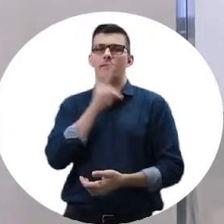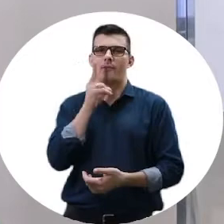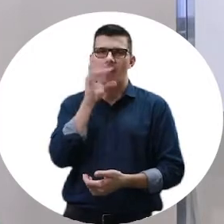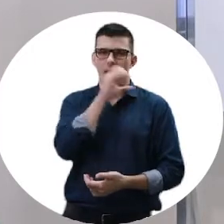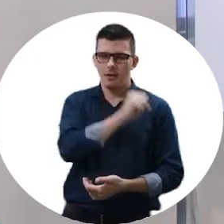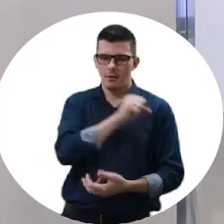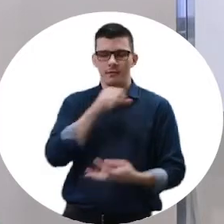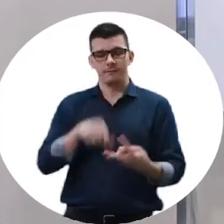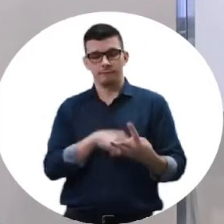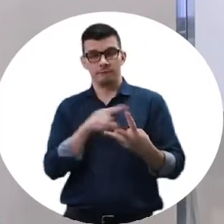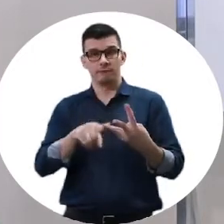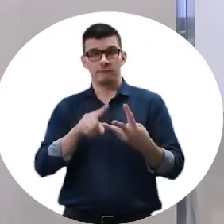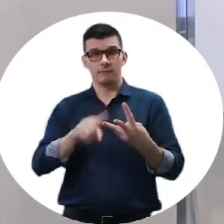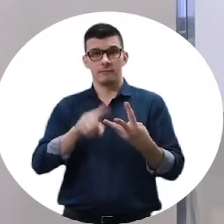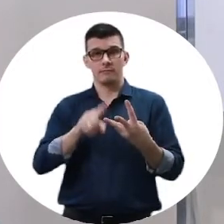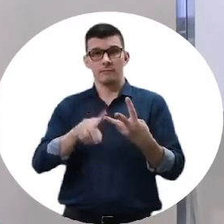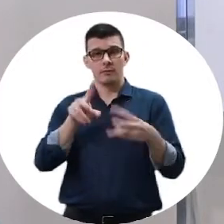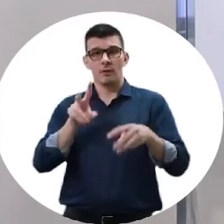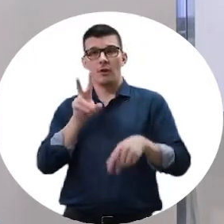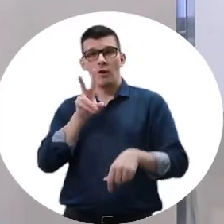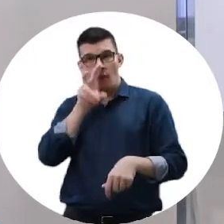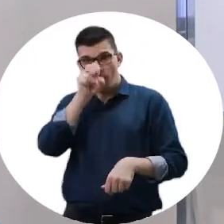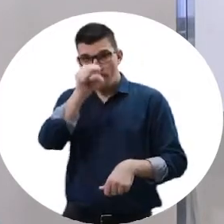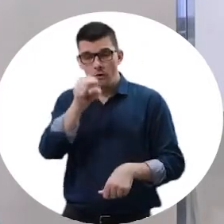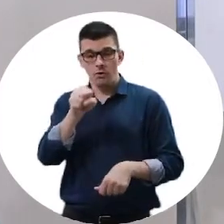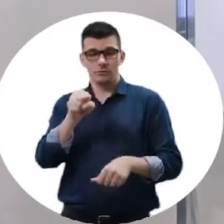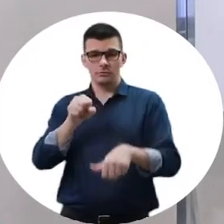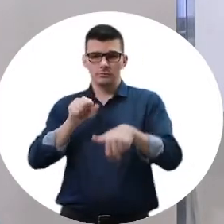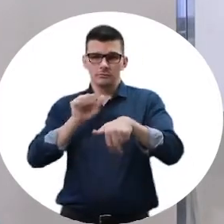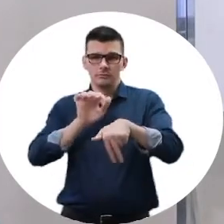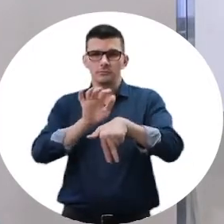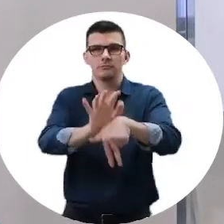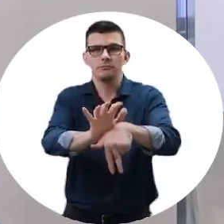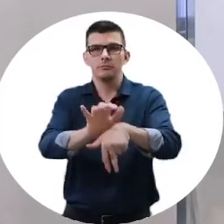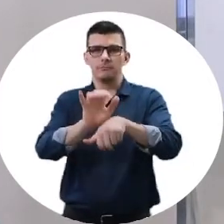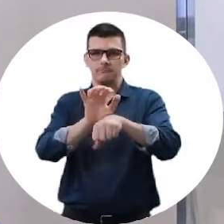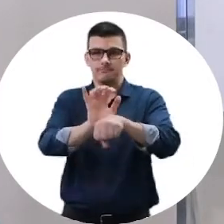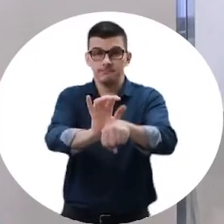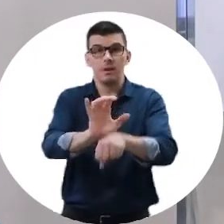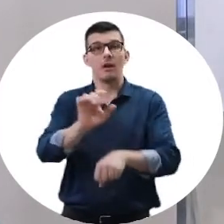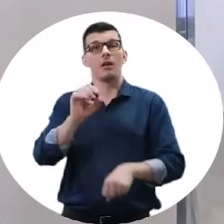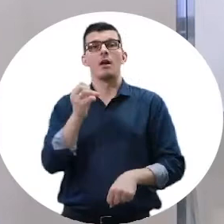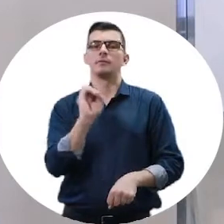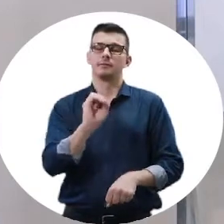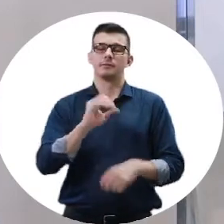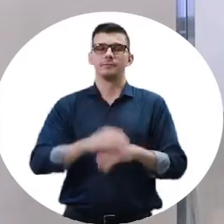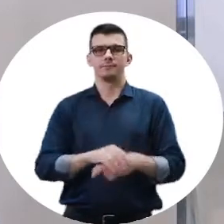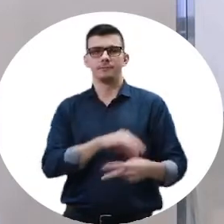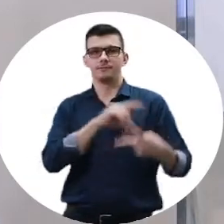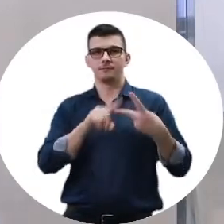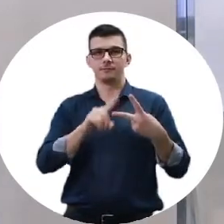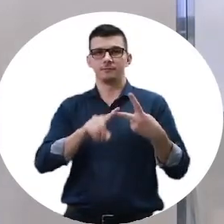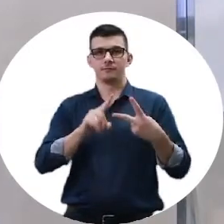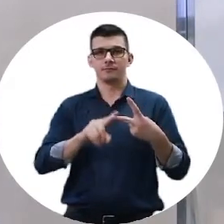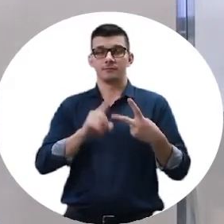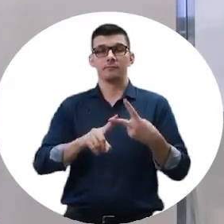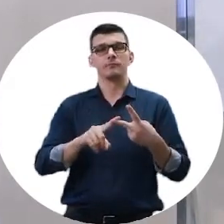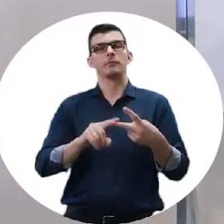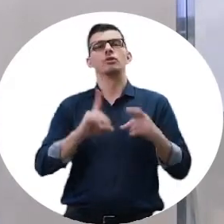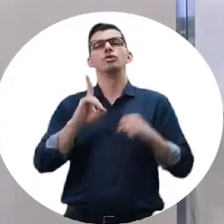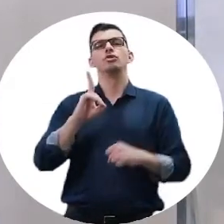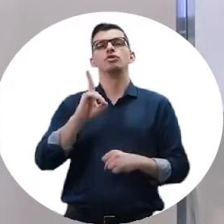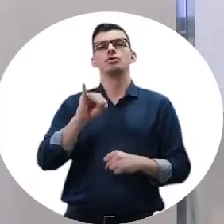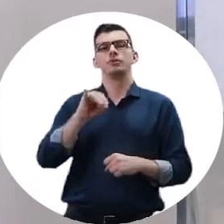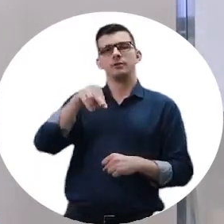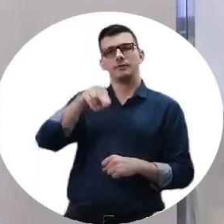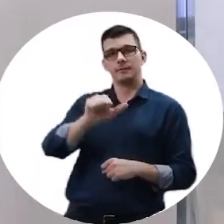constante. As forças resultantes em cima do corpo é igual a zero. Essa é a primeira lei. A segunda lei de Newton é o princípio da